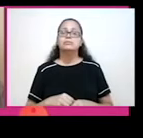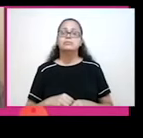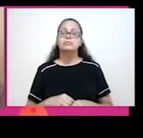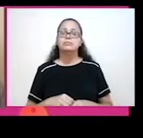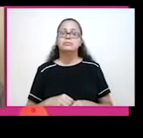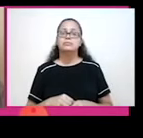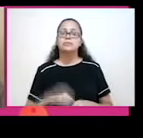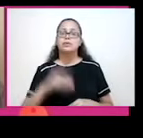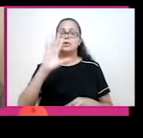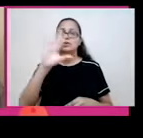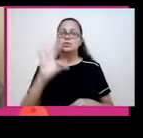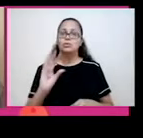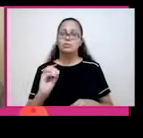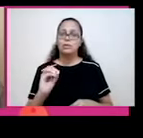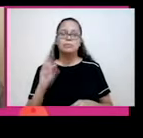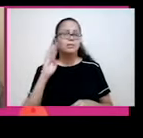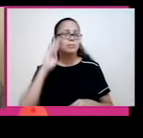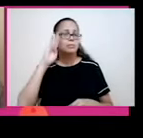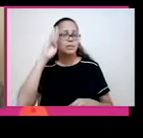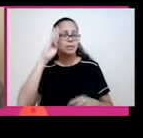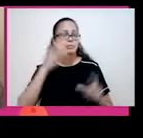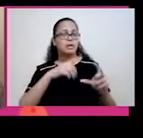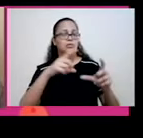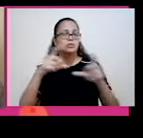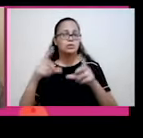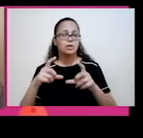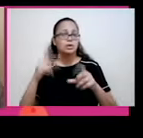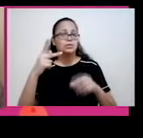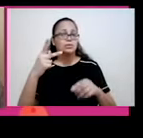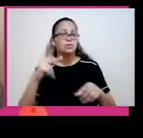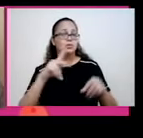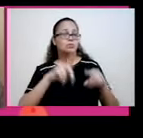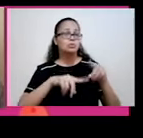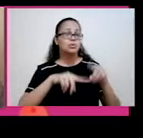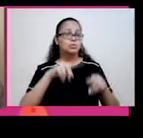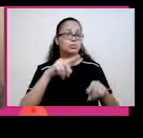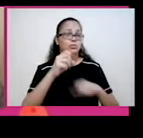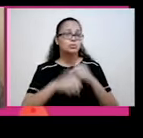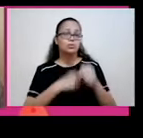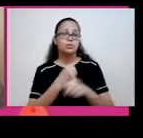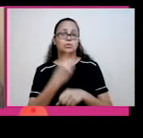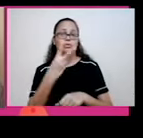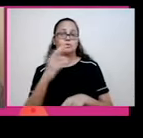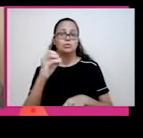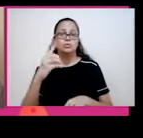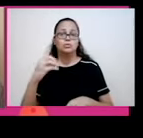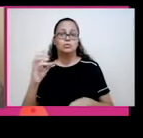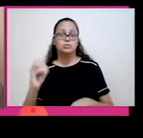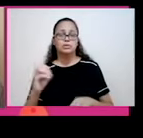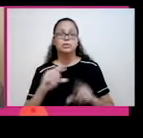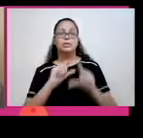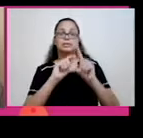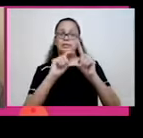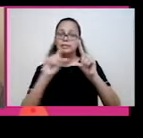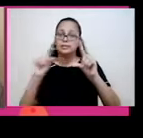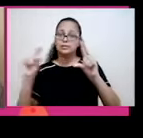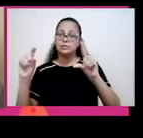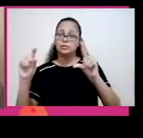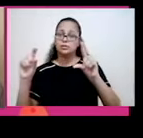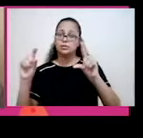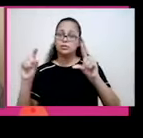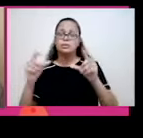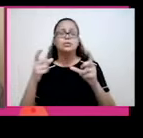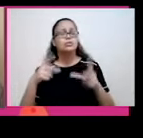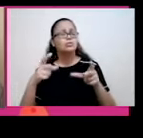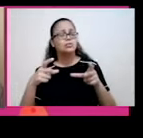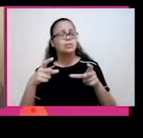Aqui nós temos aqui o mapa, olha só, principais áreas agrícolas e seus produtos, 2010. E aqui nós temos na legenda quais são essas áreas.